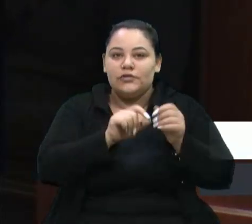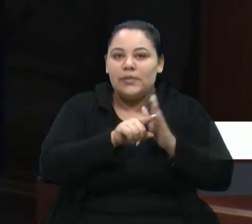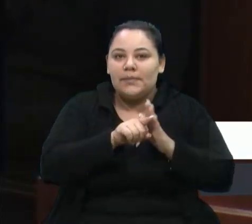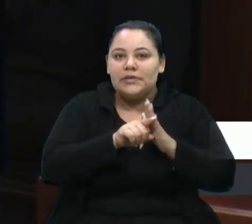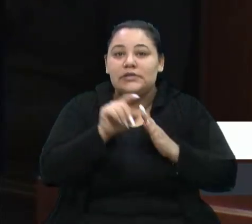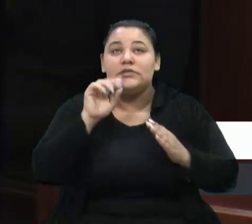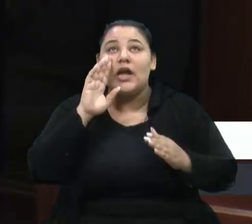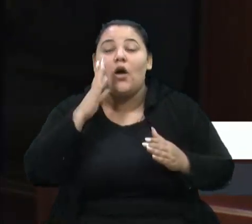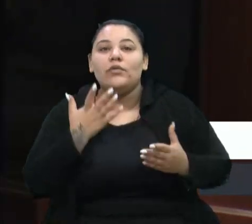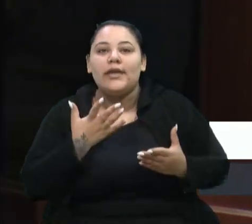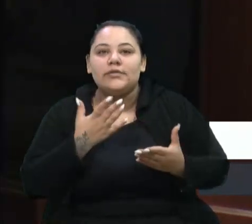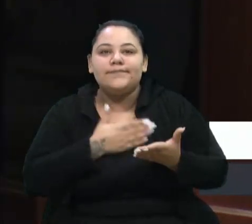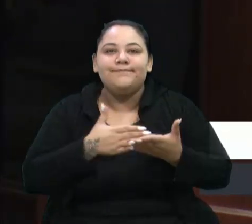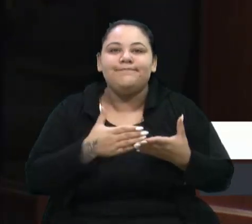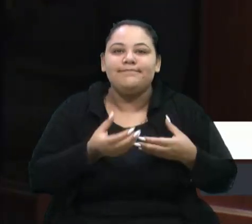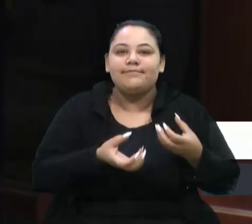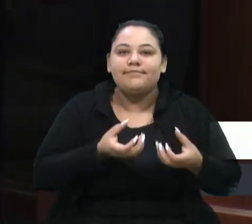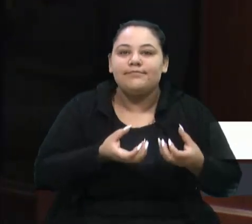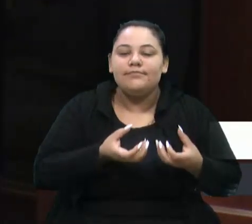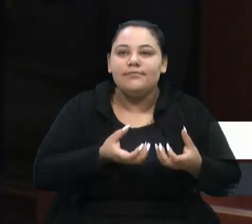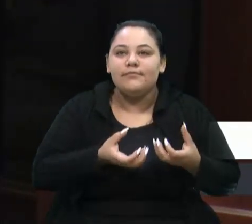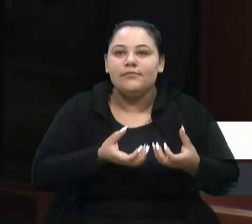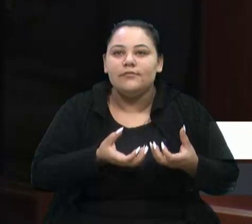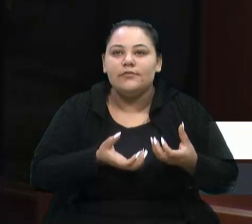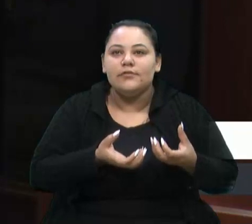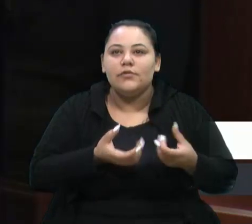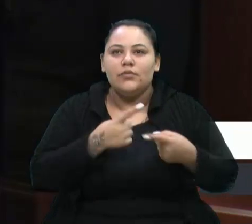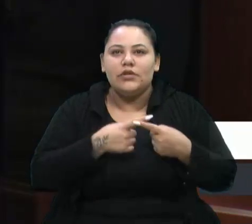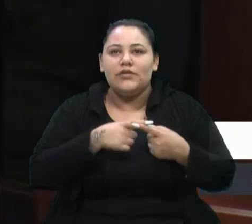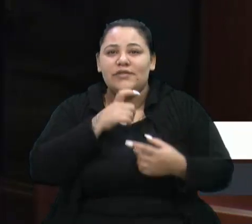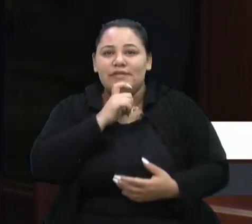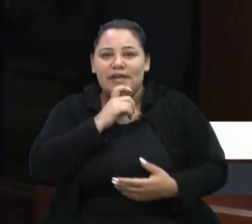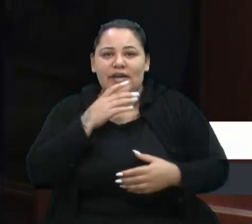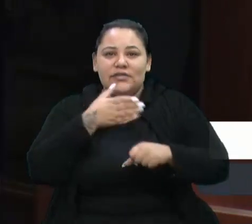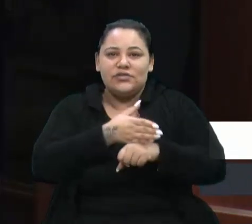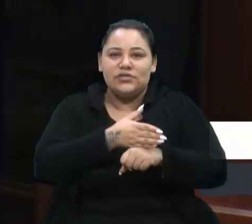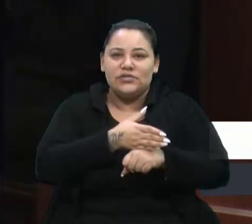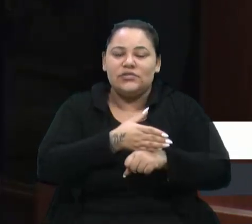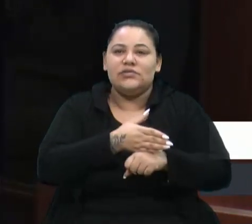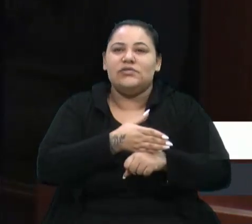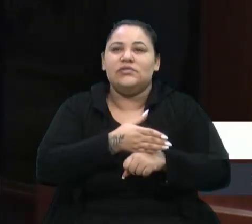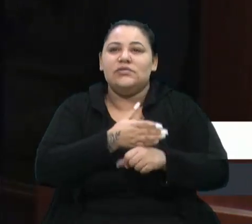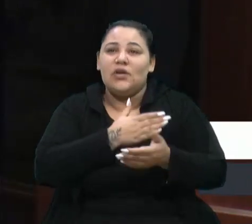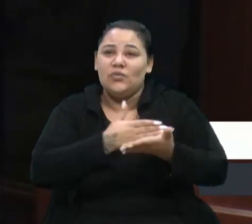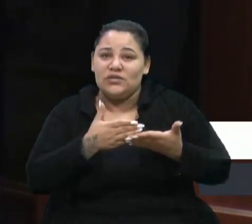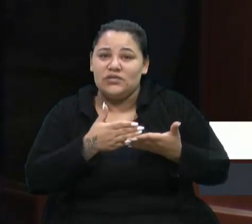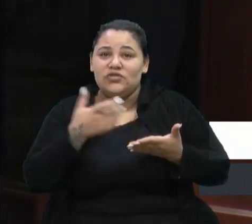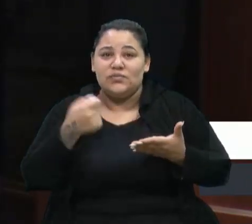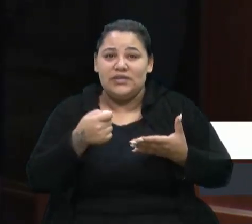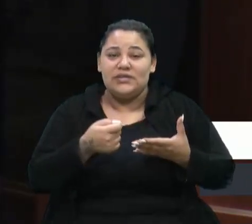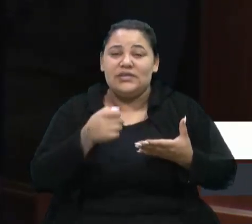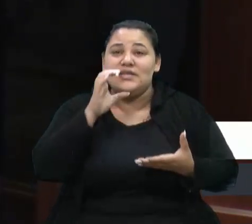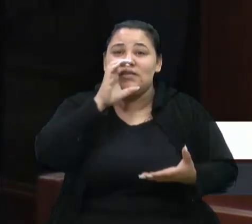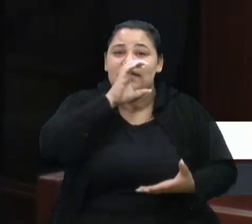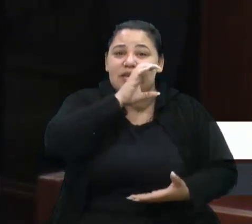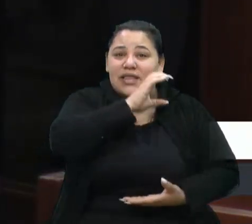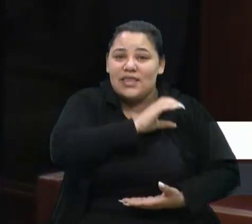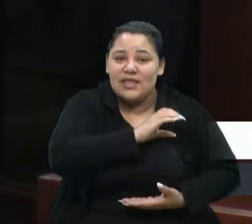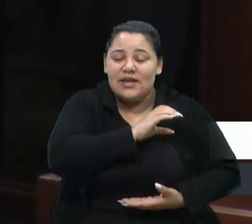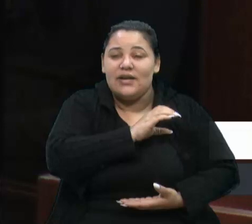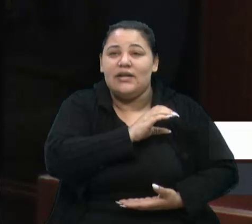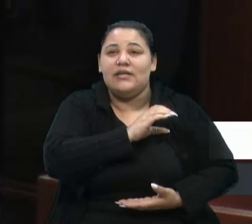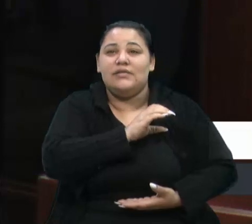Caxias do Sul. Uma que o inverno está chegando, o frio está chegando, precisamos aquecer